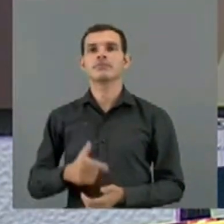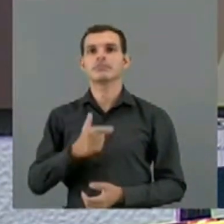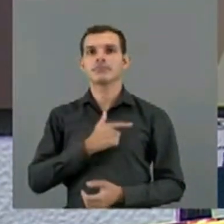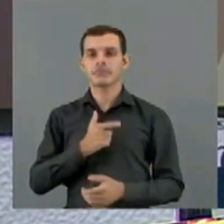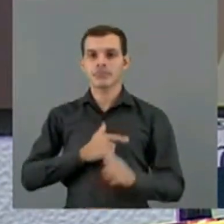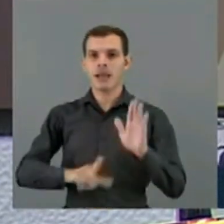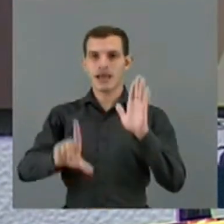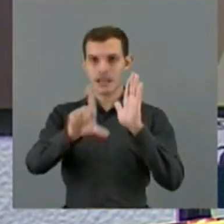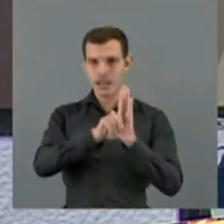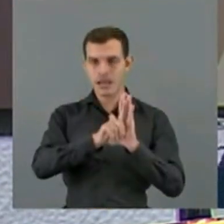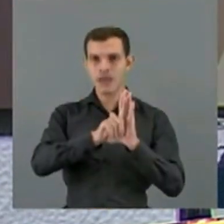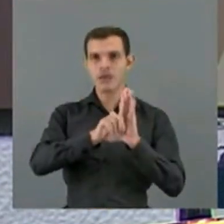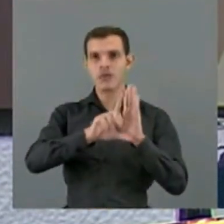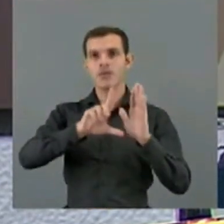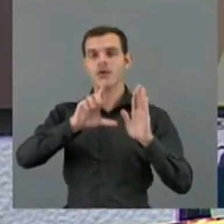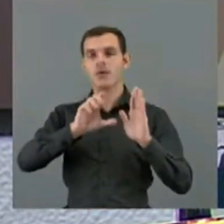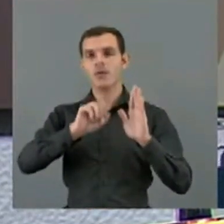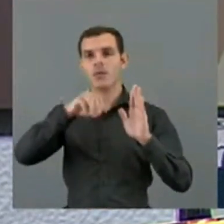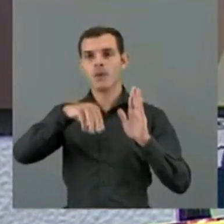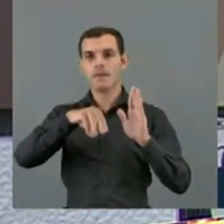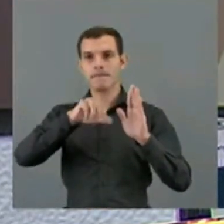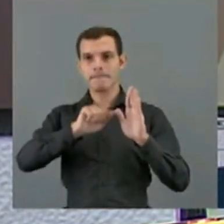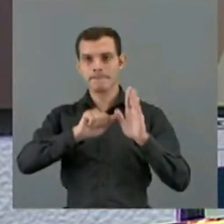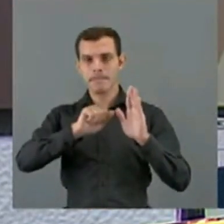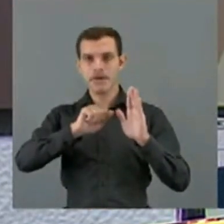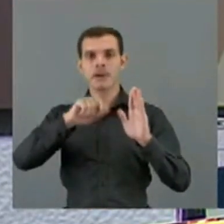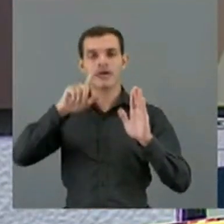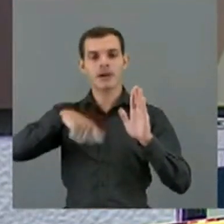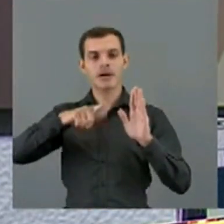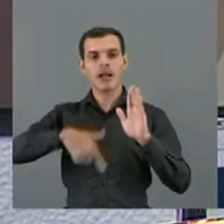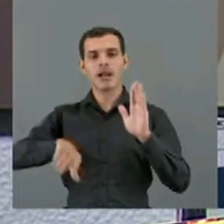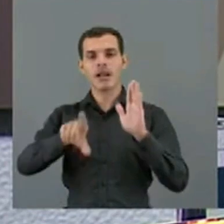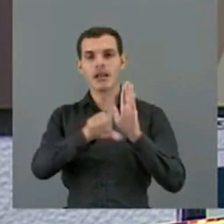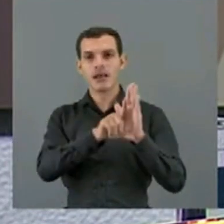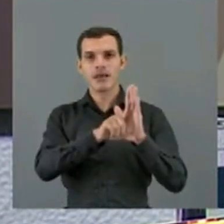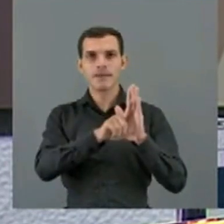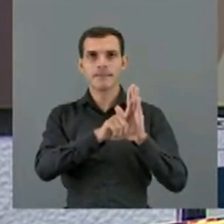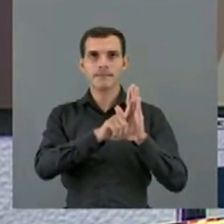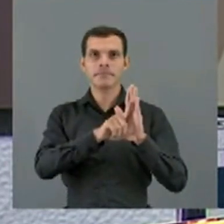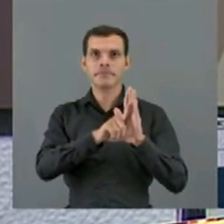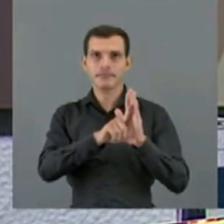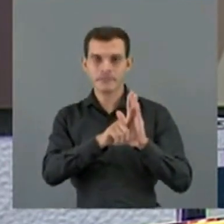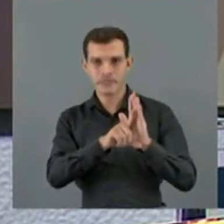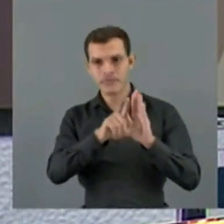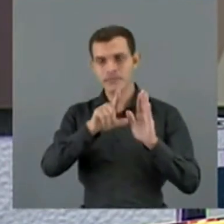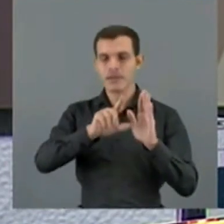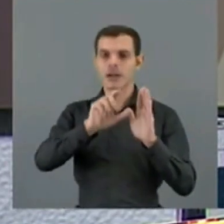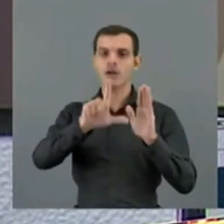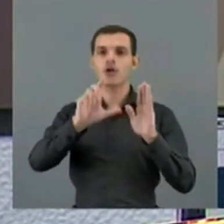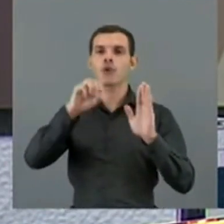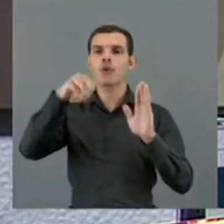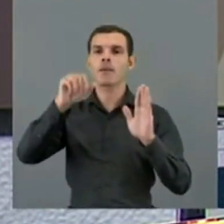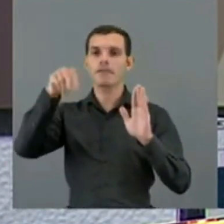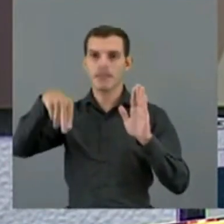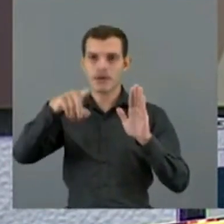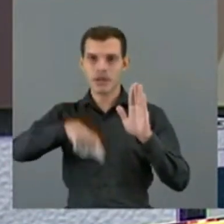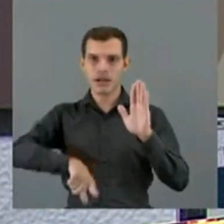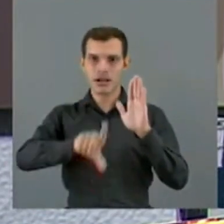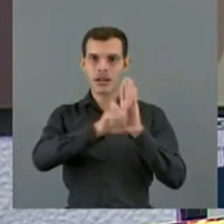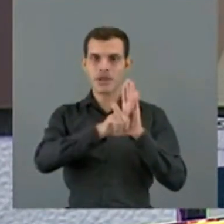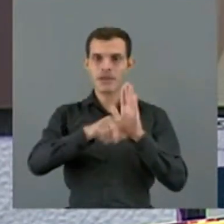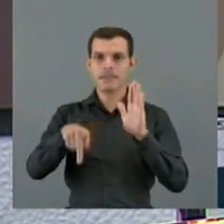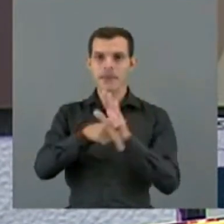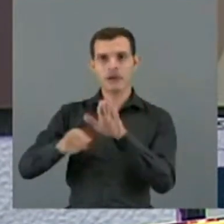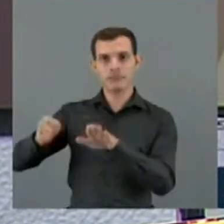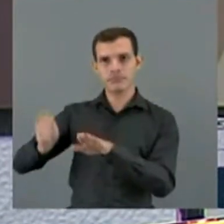de Organização, LOMAN, Lei Orgânica da Magistratura Nacional, eu